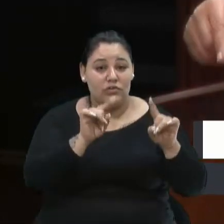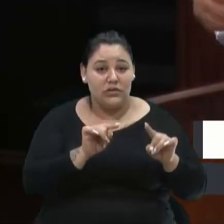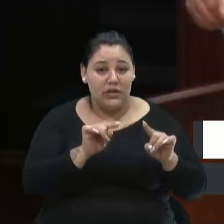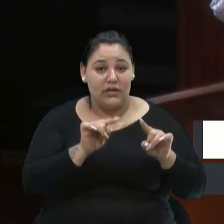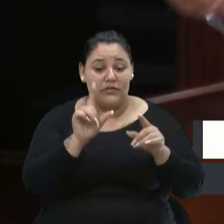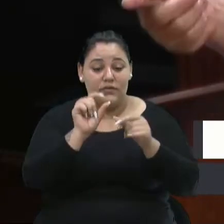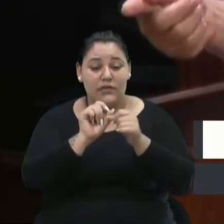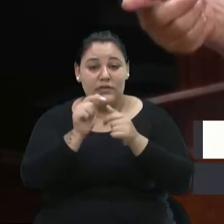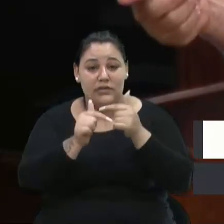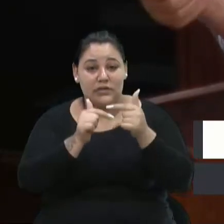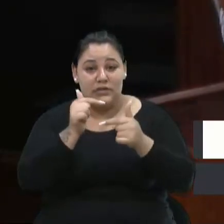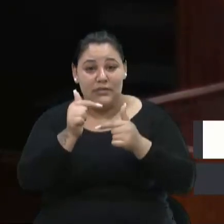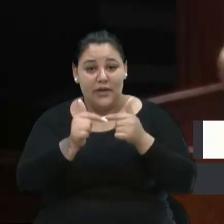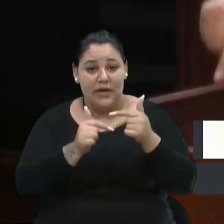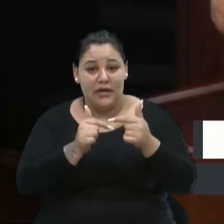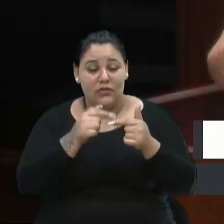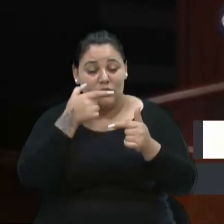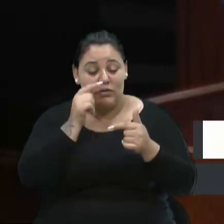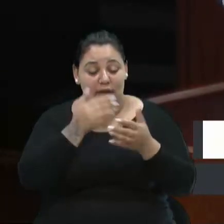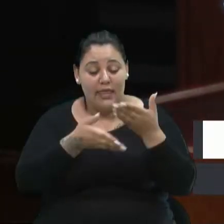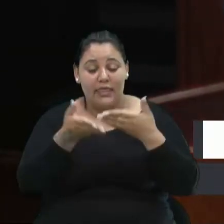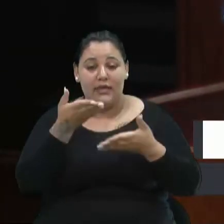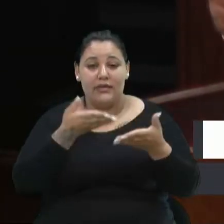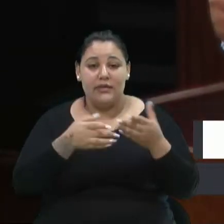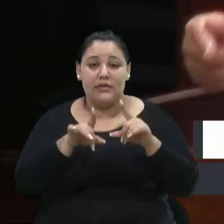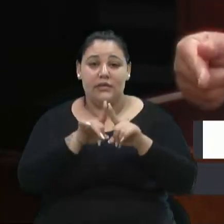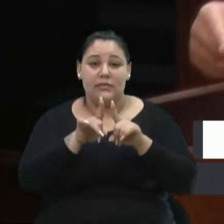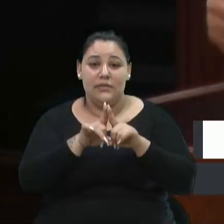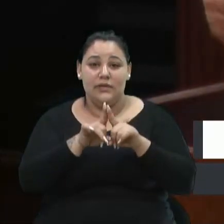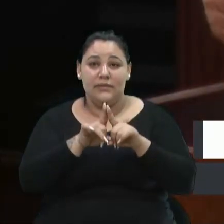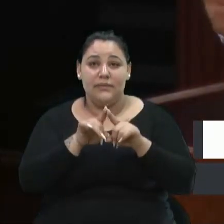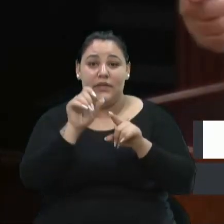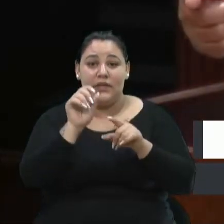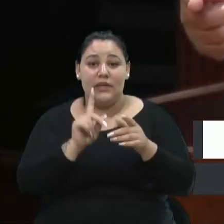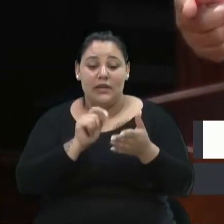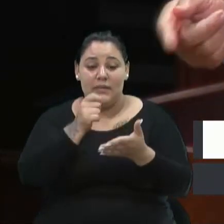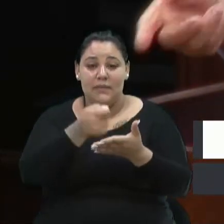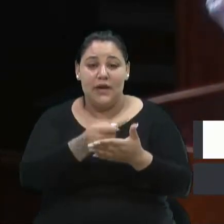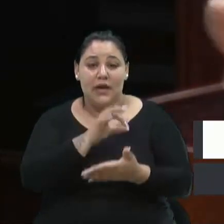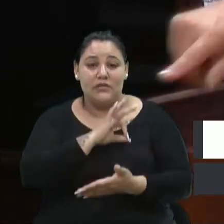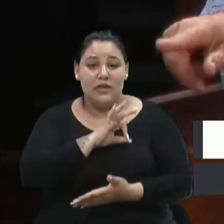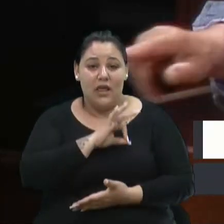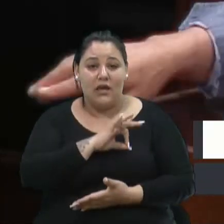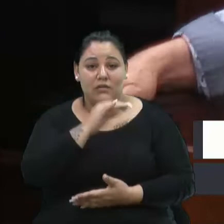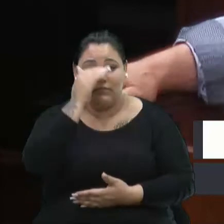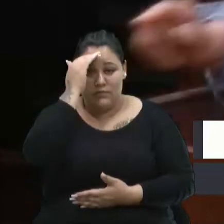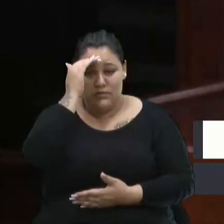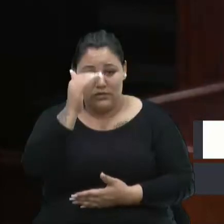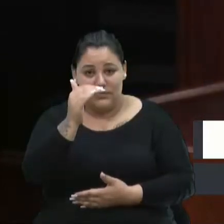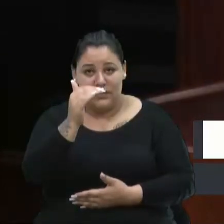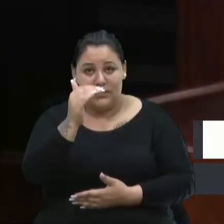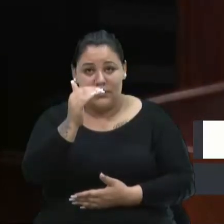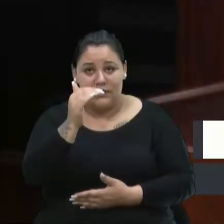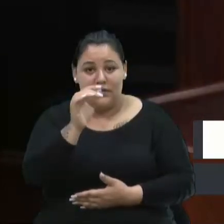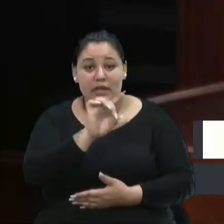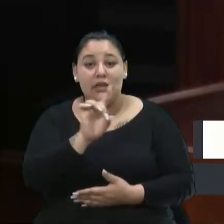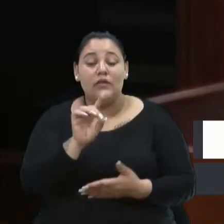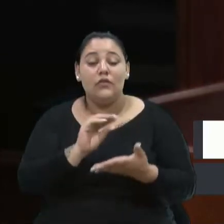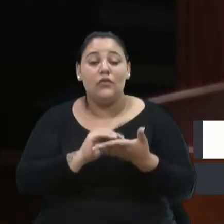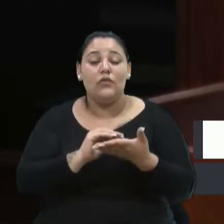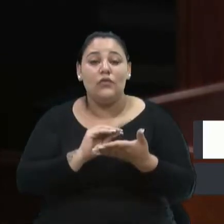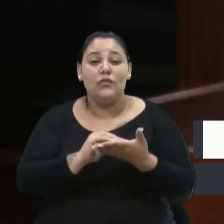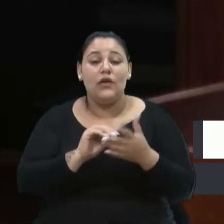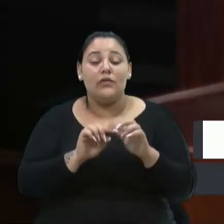o seu trabalho atenda o nosso contribuinte que paga o nosso salário com dignidade. e não com falta de estrutura. O TX que estava